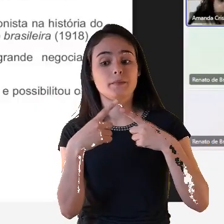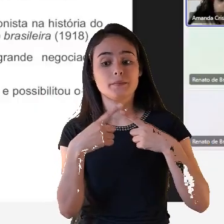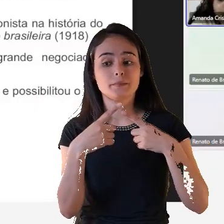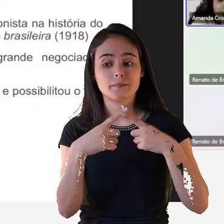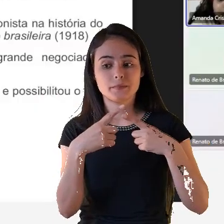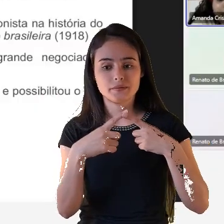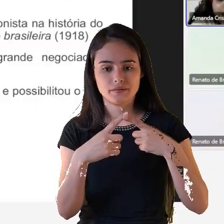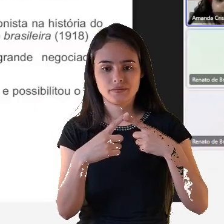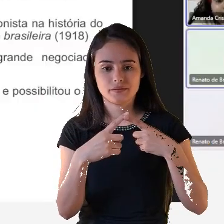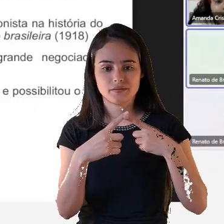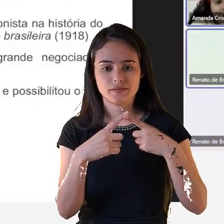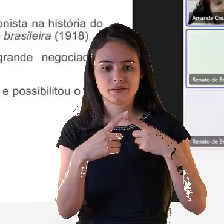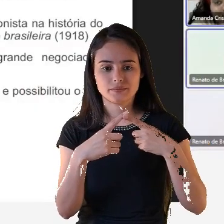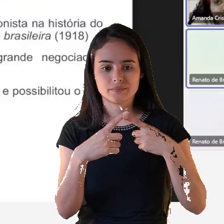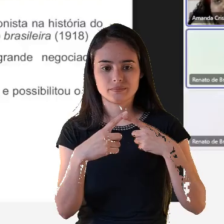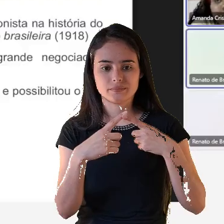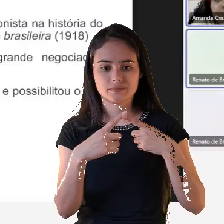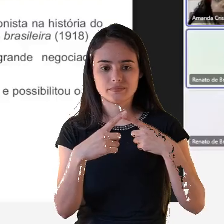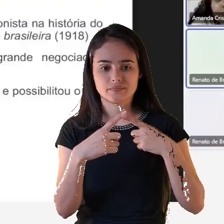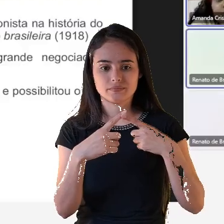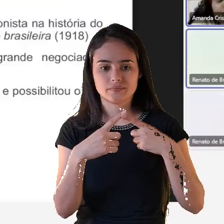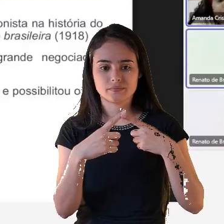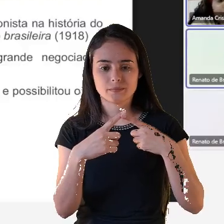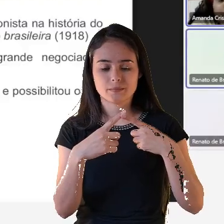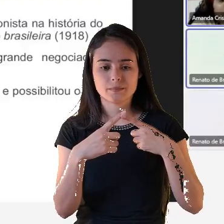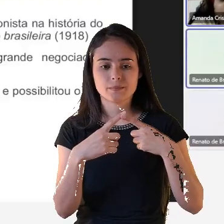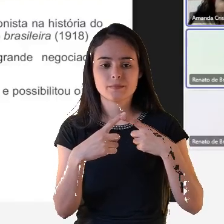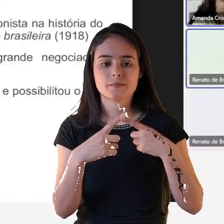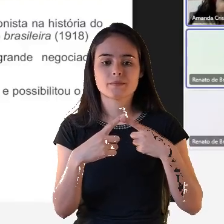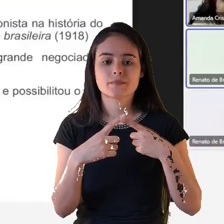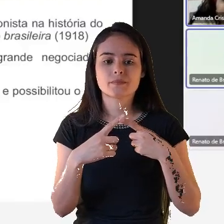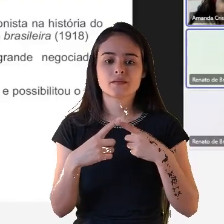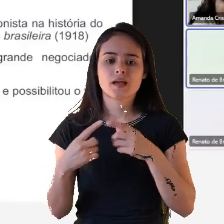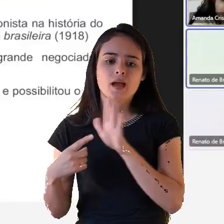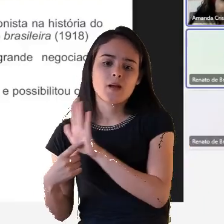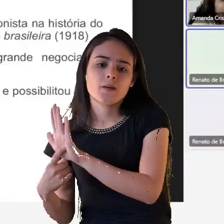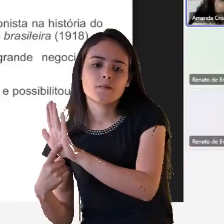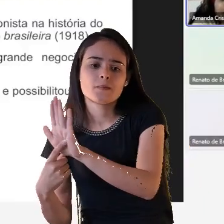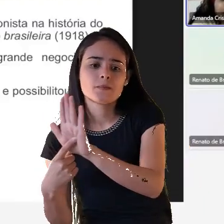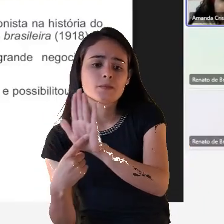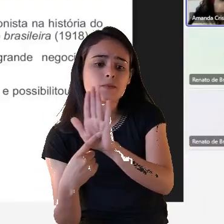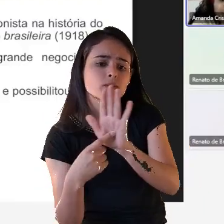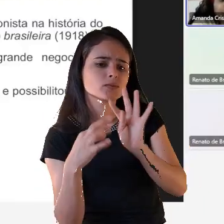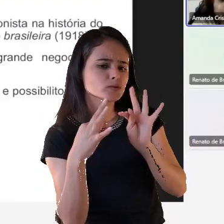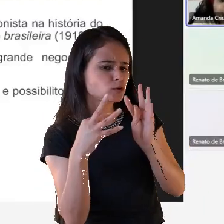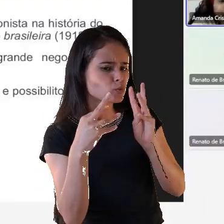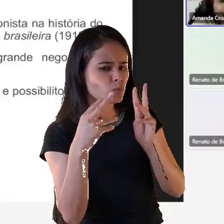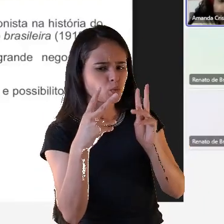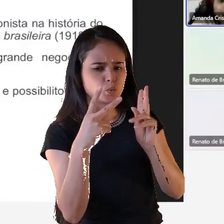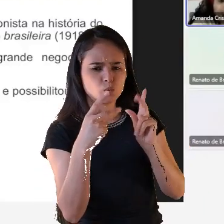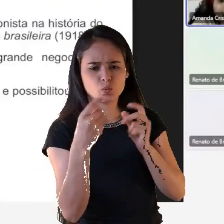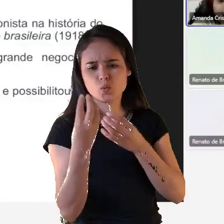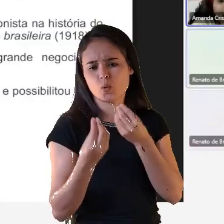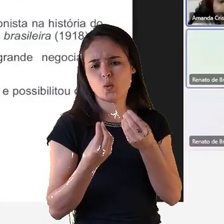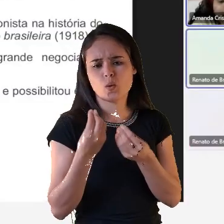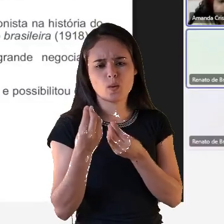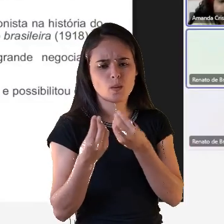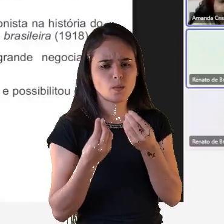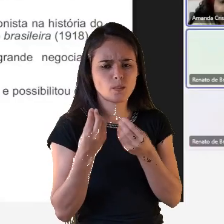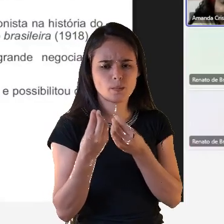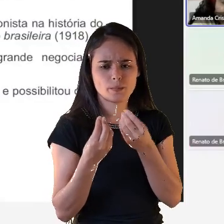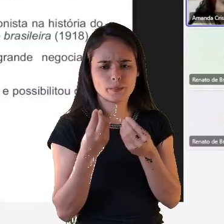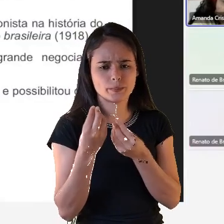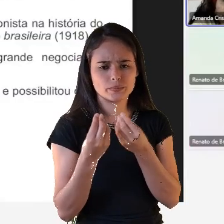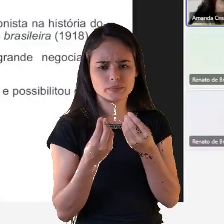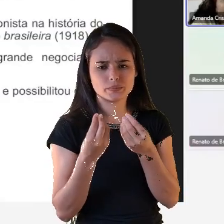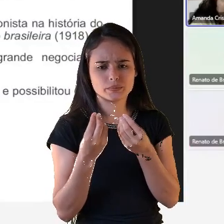né? Da Bahia, tudo aquilo que ele tinha acesso, mas ele também